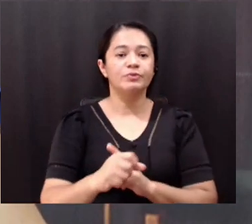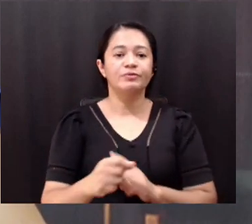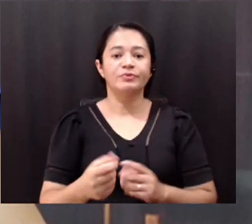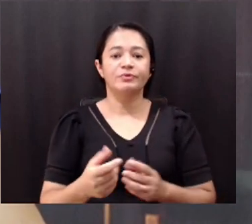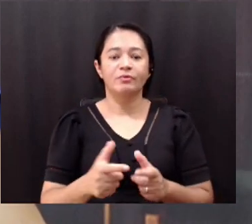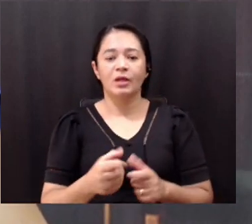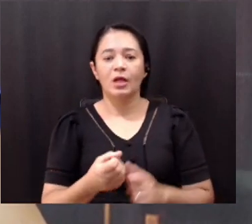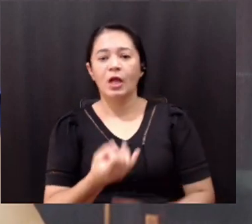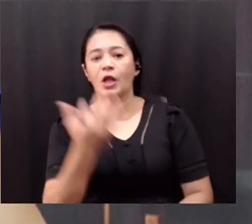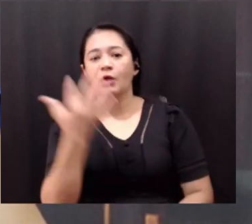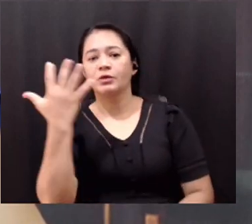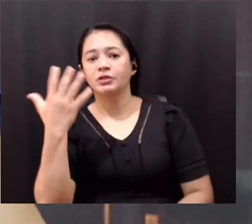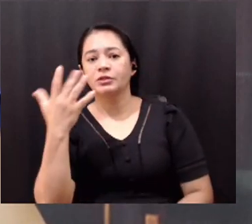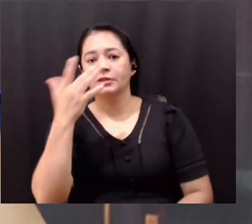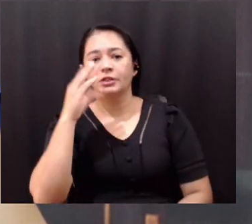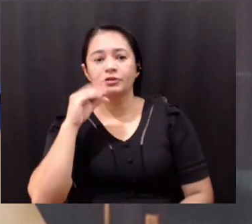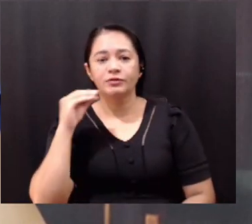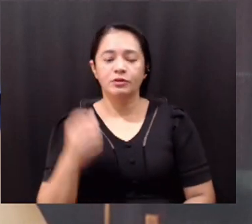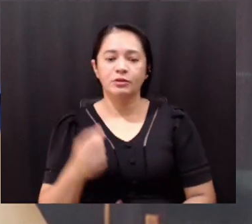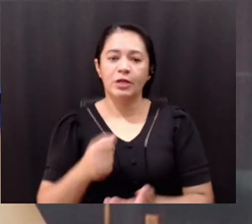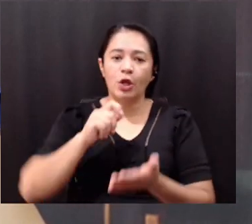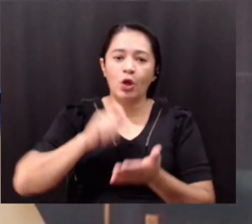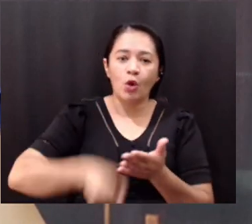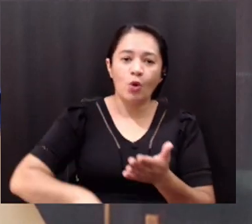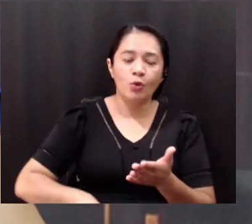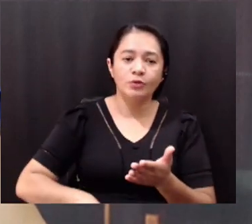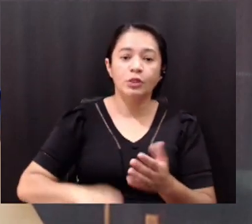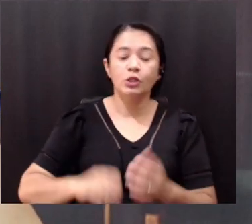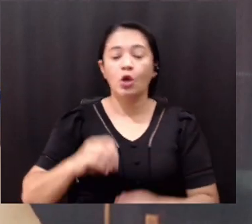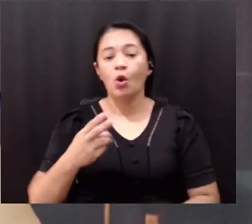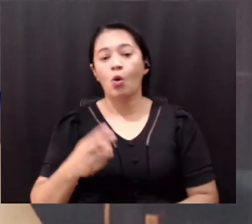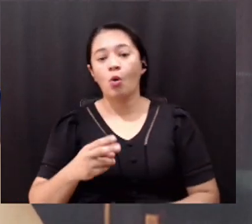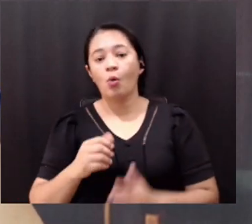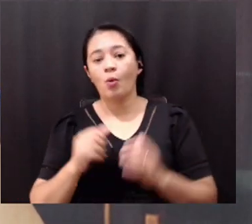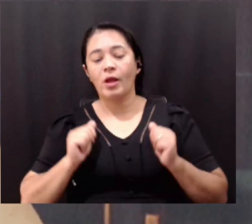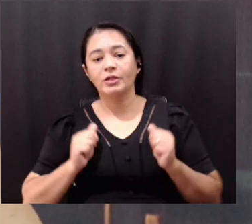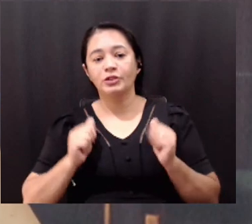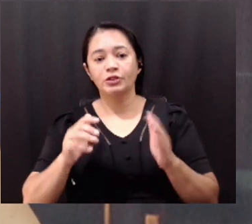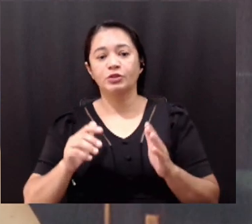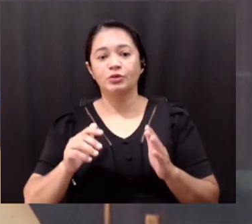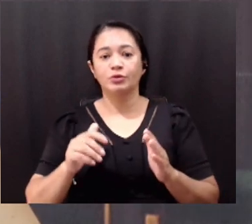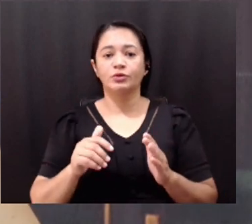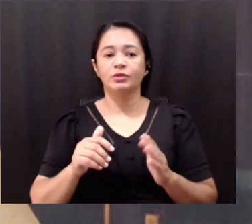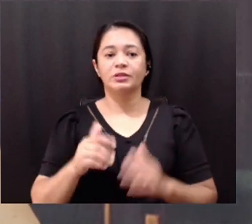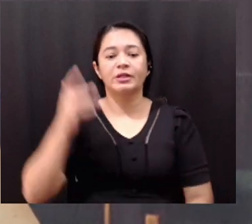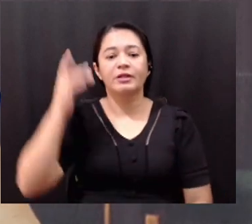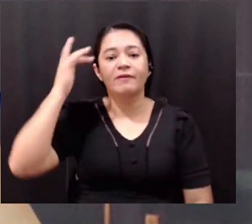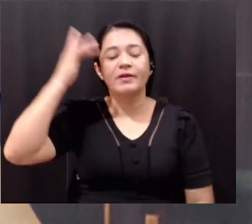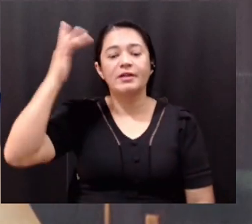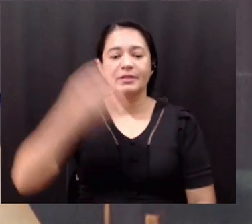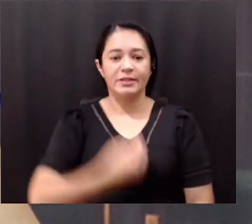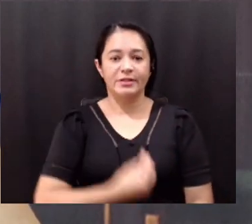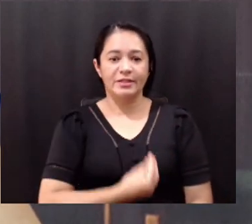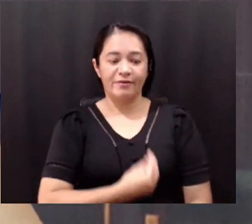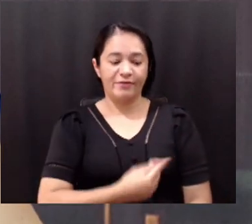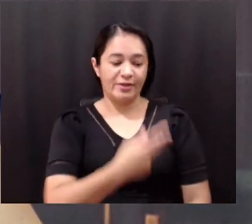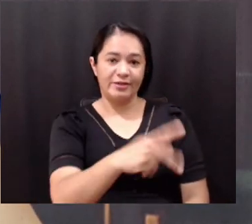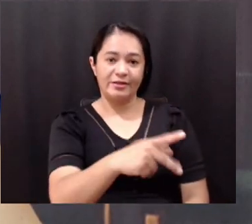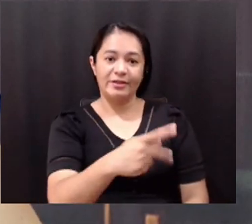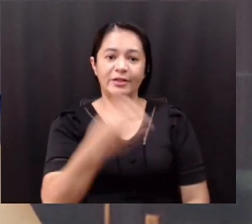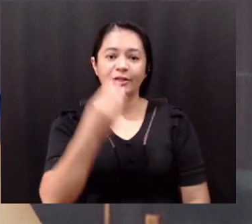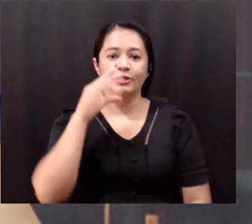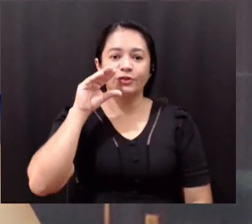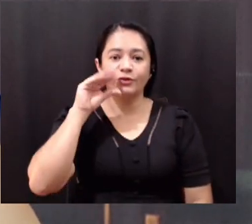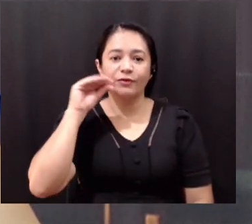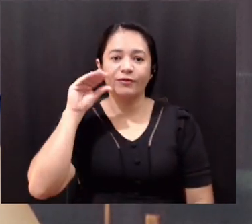ou adotando procedimentos que no dia a dia facilitem a vida dos funcionários. Então, muitas vezes as pessoas acham que